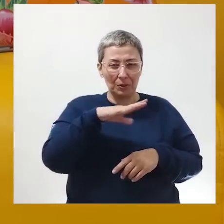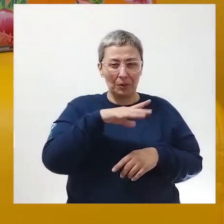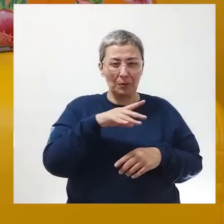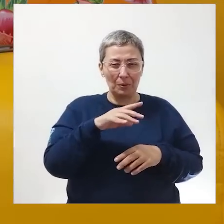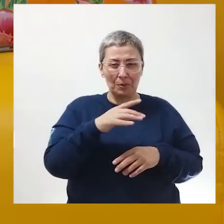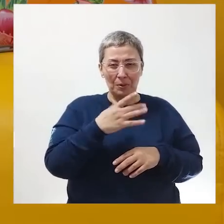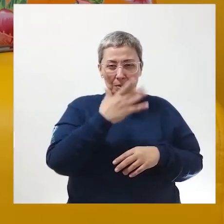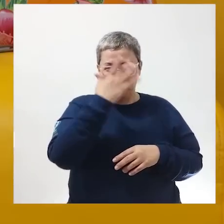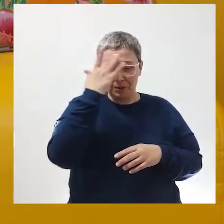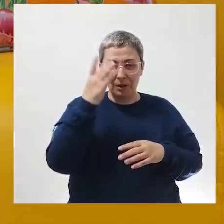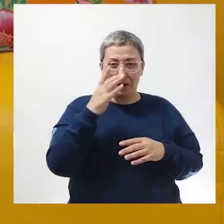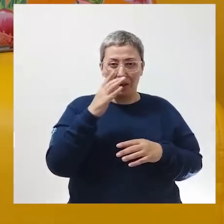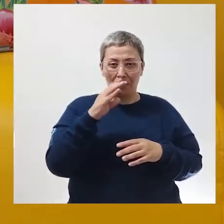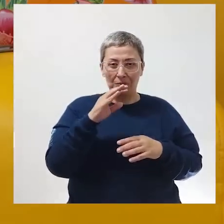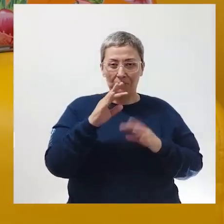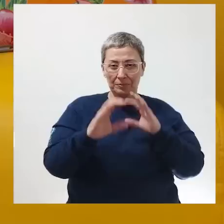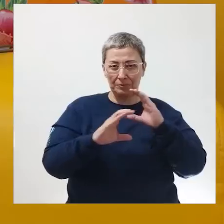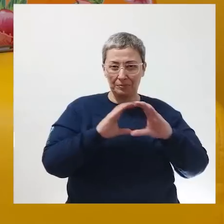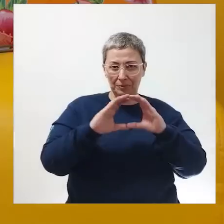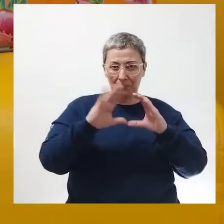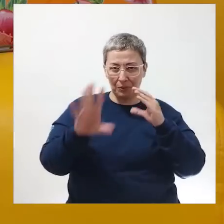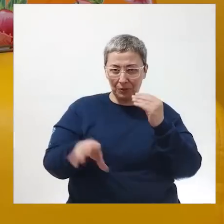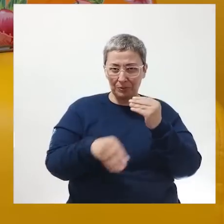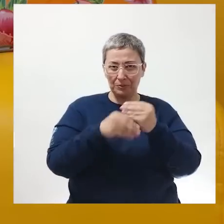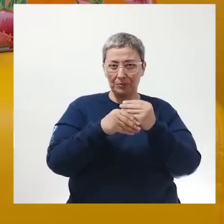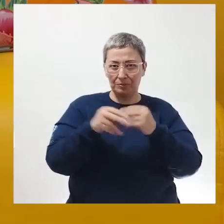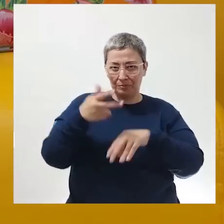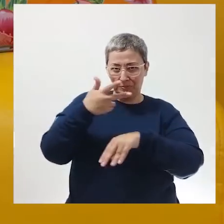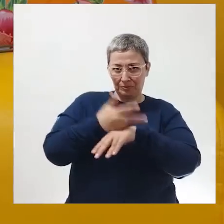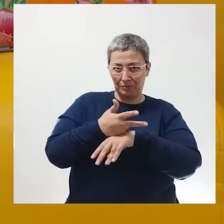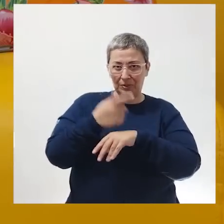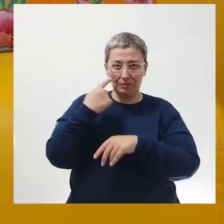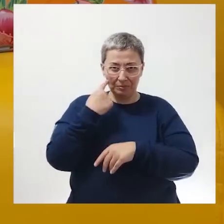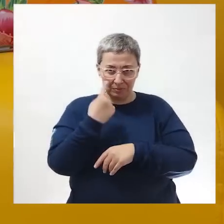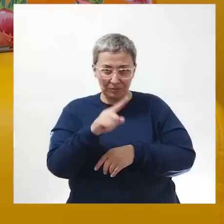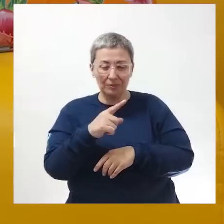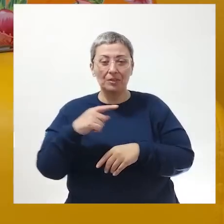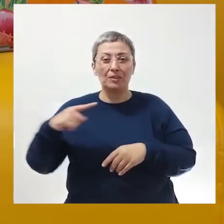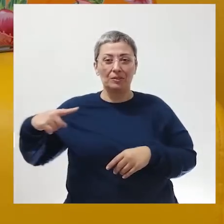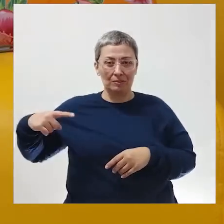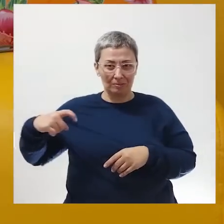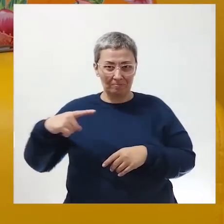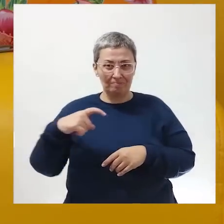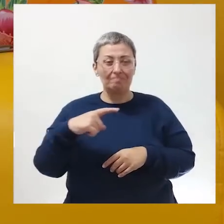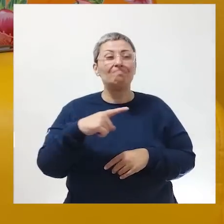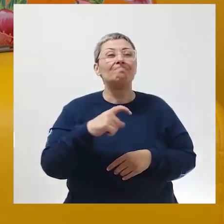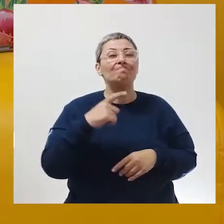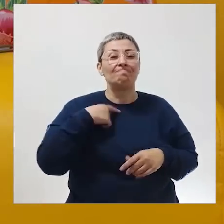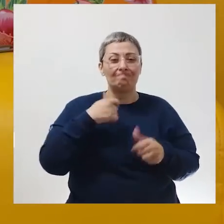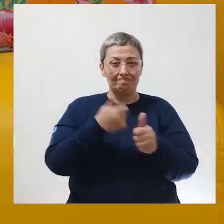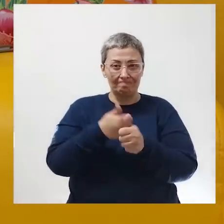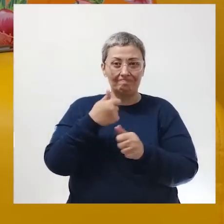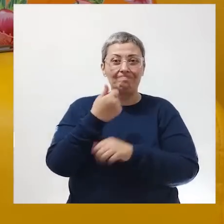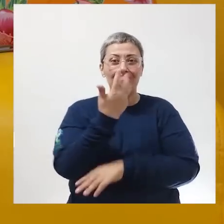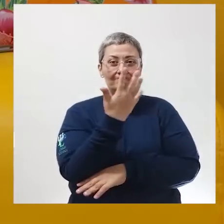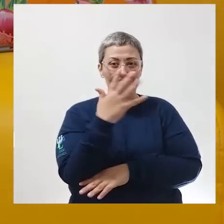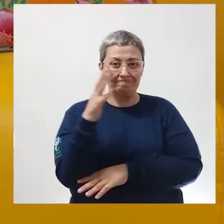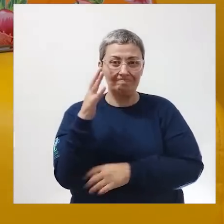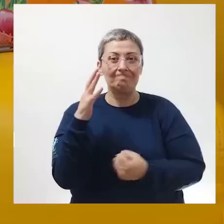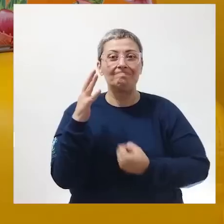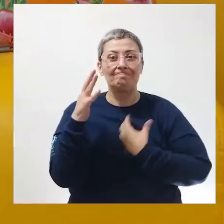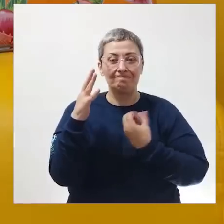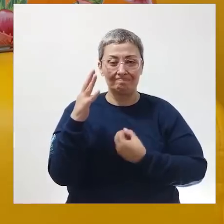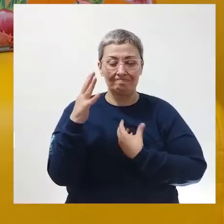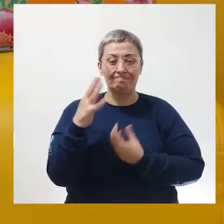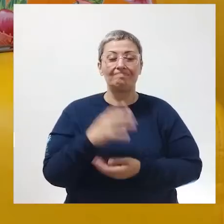da comunicação adicionar este vídeo para vocês verem o teiu que apareceu próximo ao nosso pé